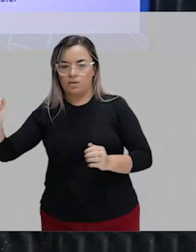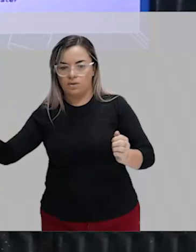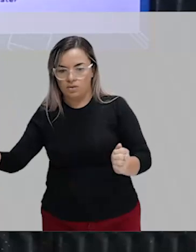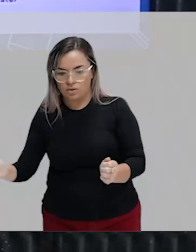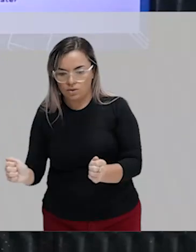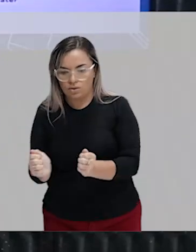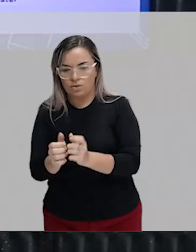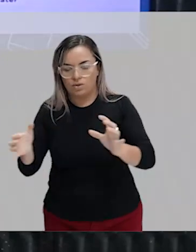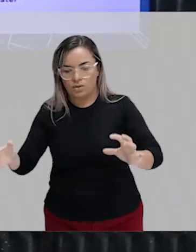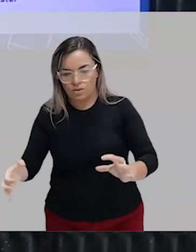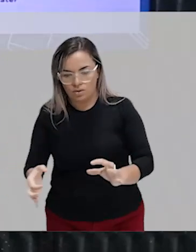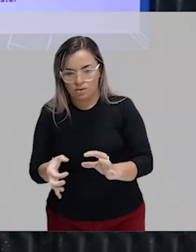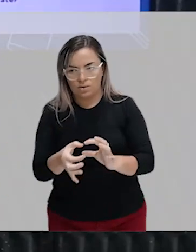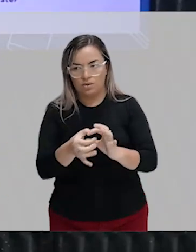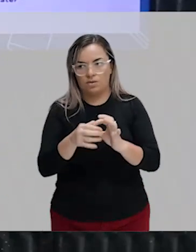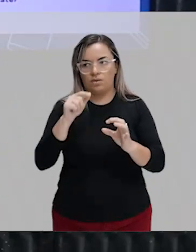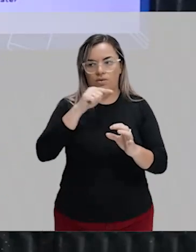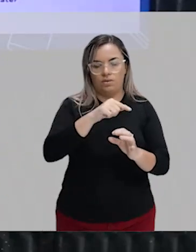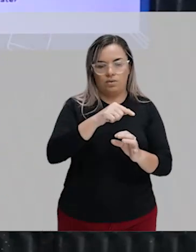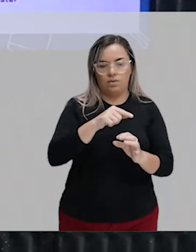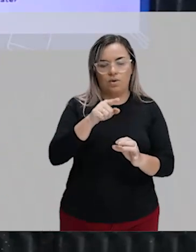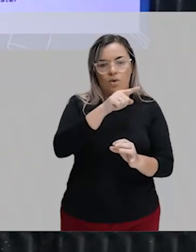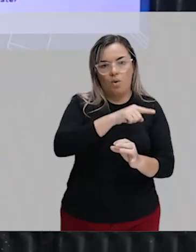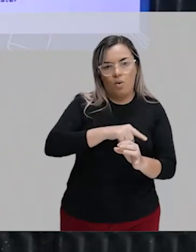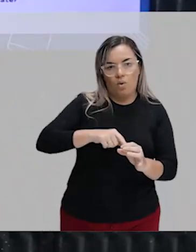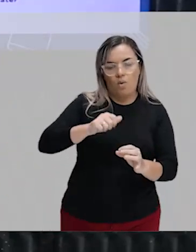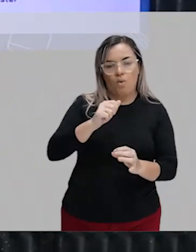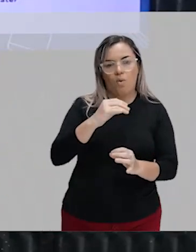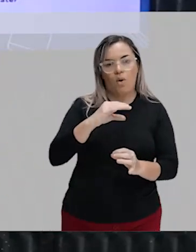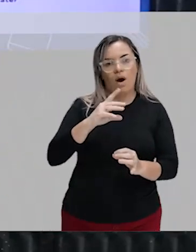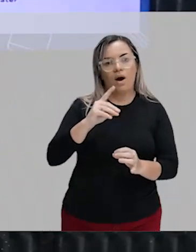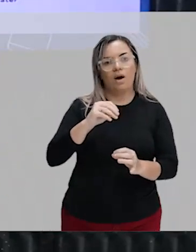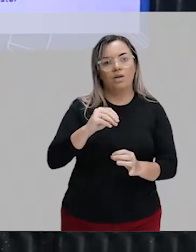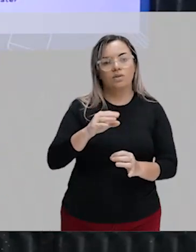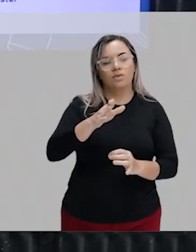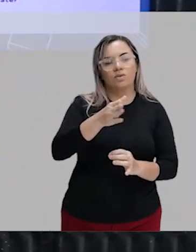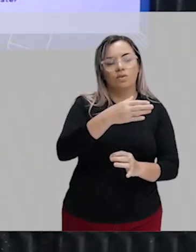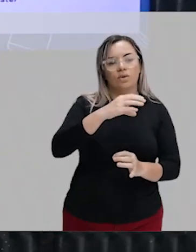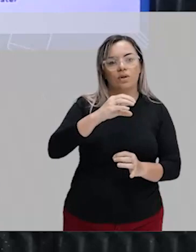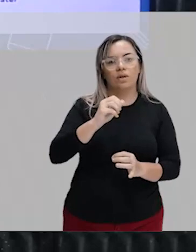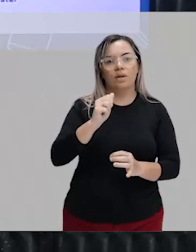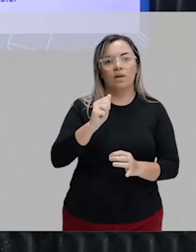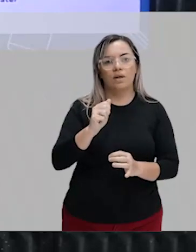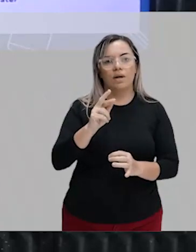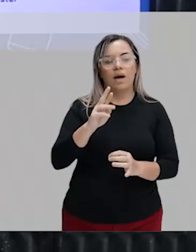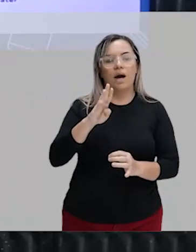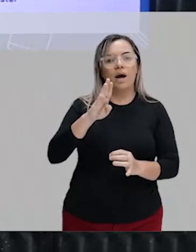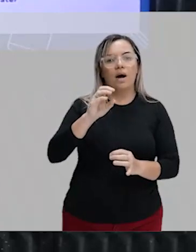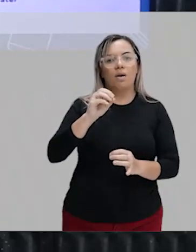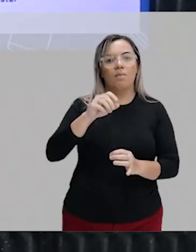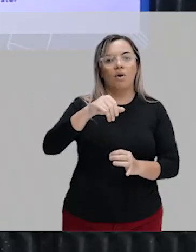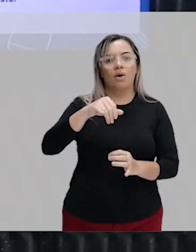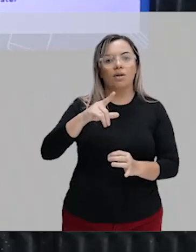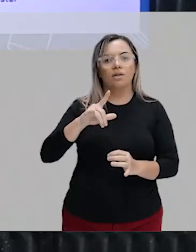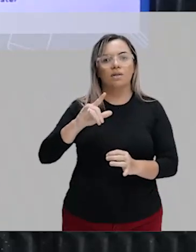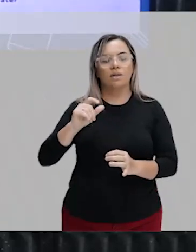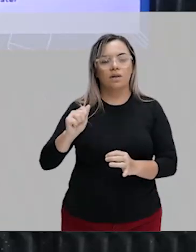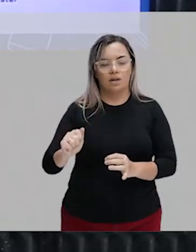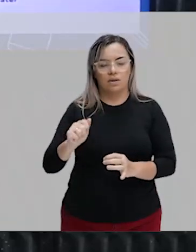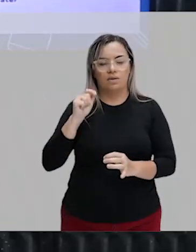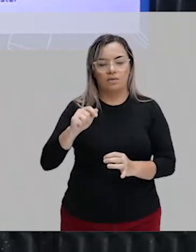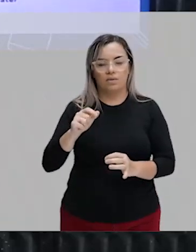se ligar com o ácido carboxílico desse outro aminoácido. Então, aqui ocorreu a formação de